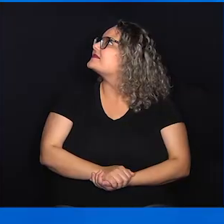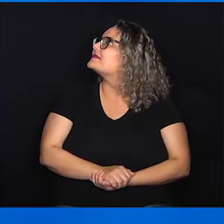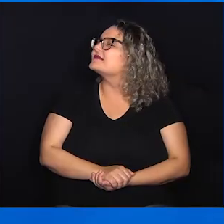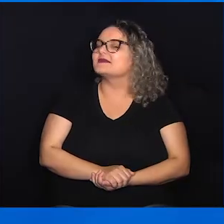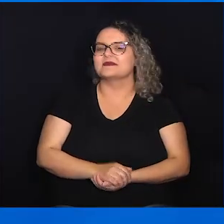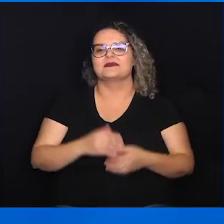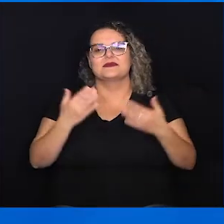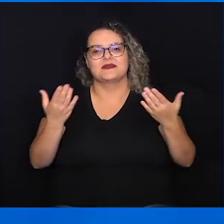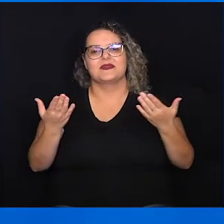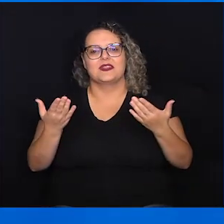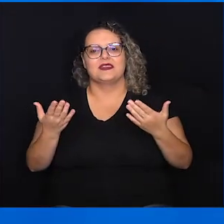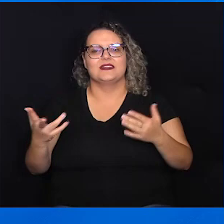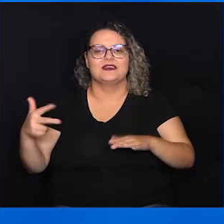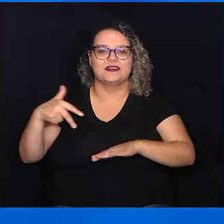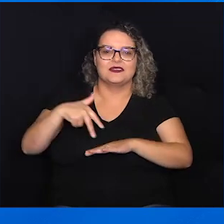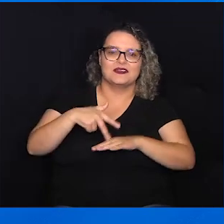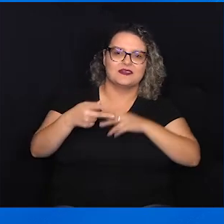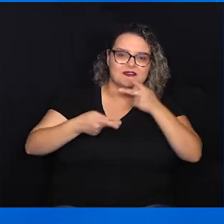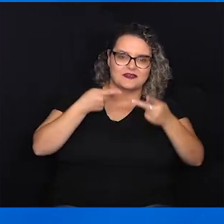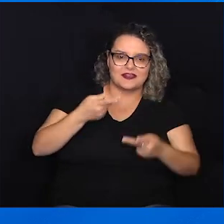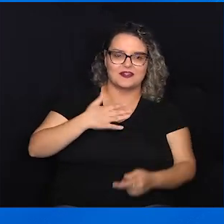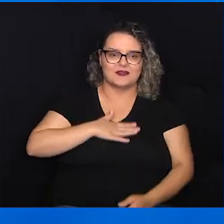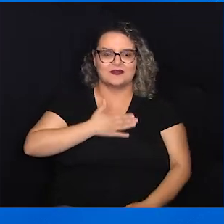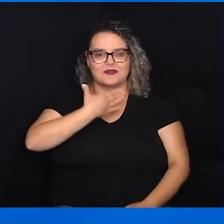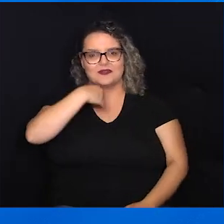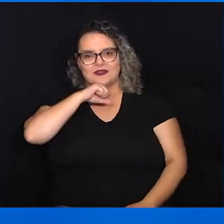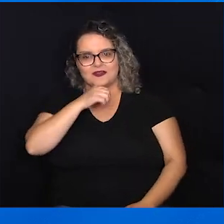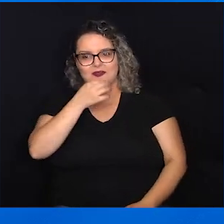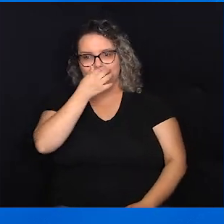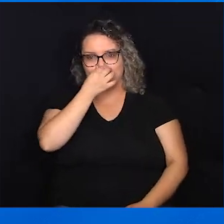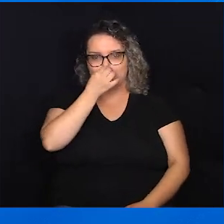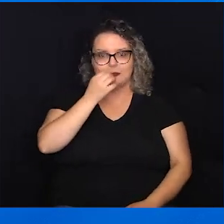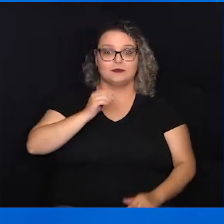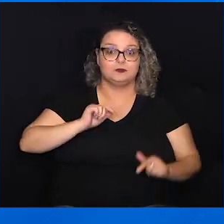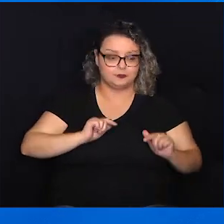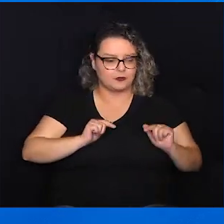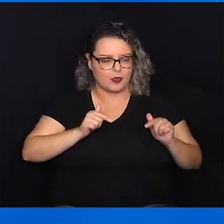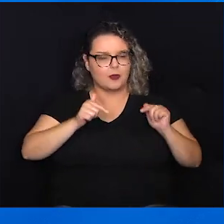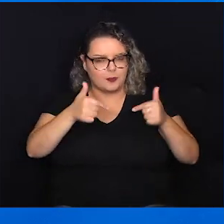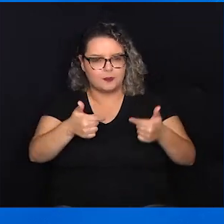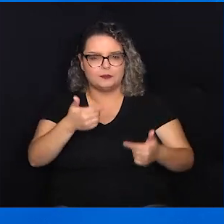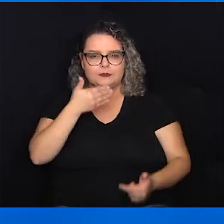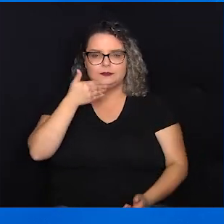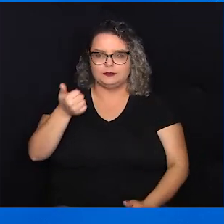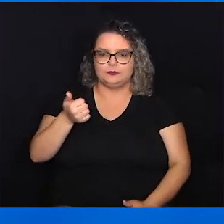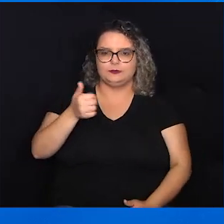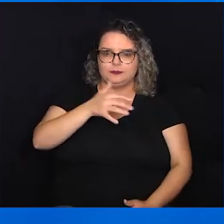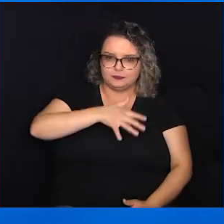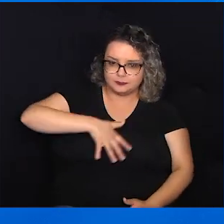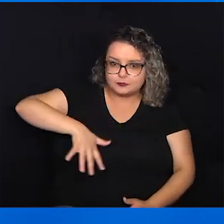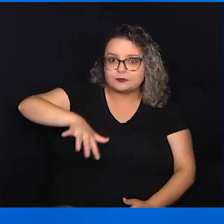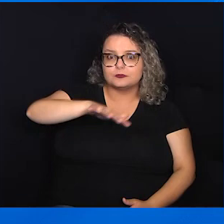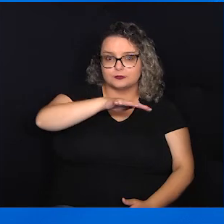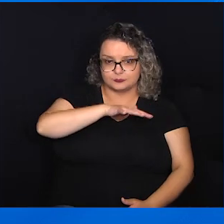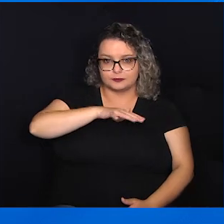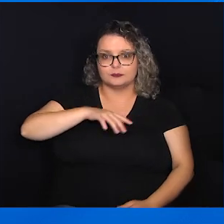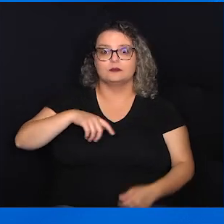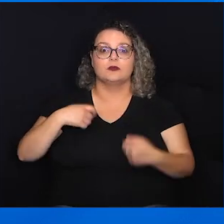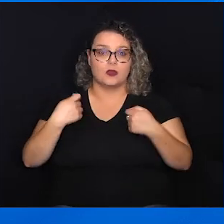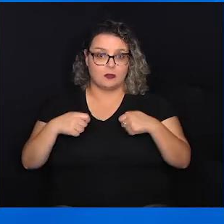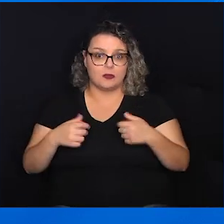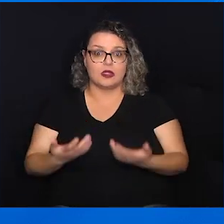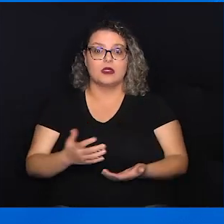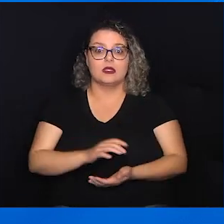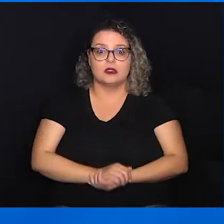E aí, galera, eu vim aqui falar um pouco sobre o meu pai. O meu pai anda batalhando muito para melhorar aqui a região, e a gente sabe que a